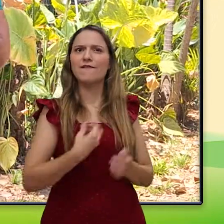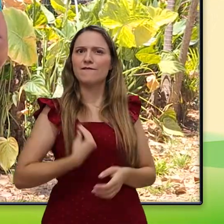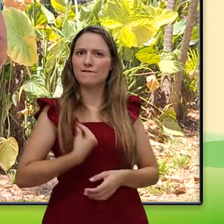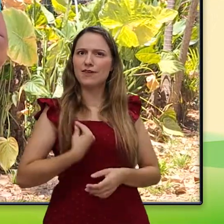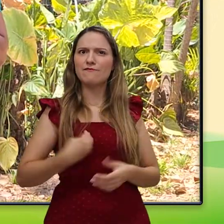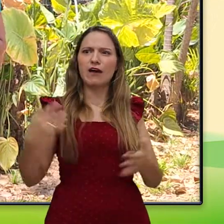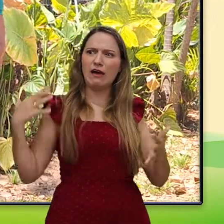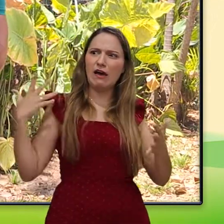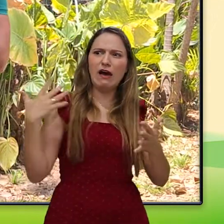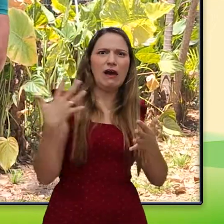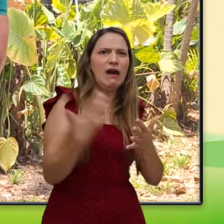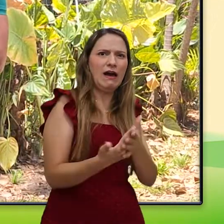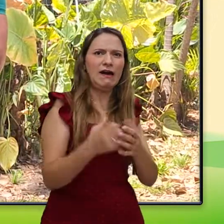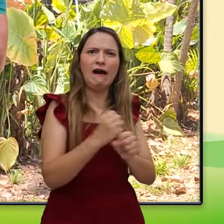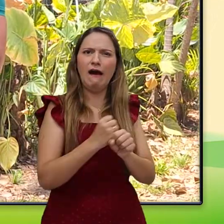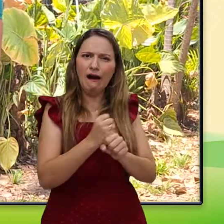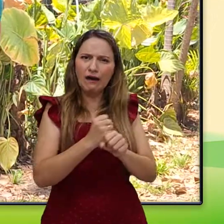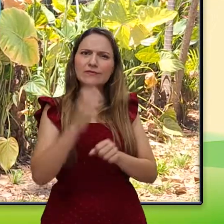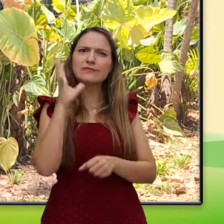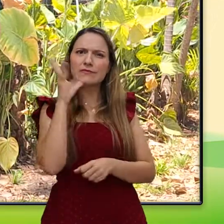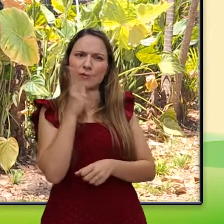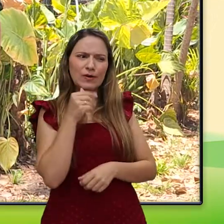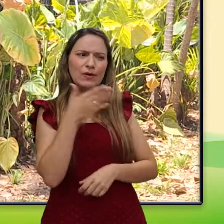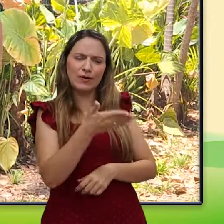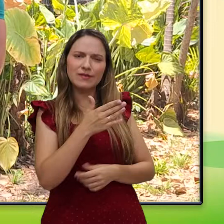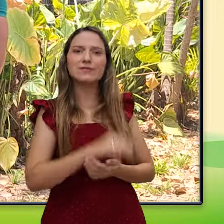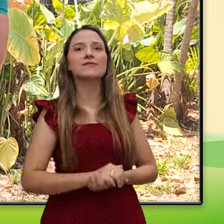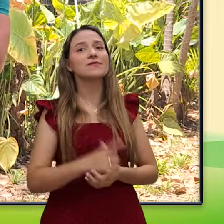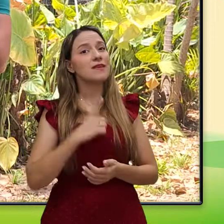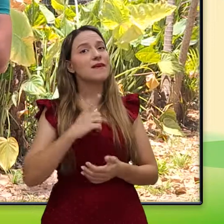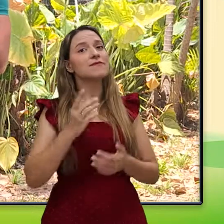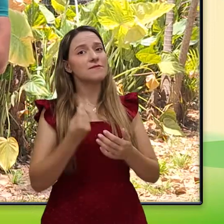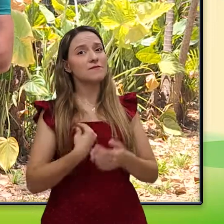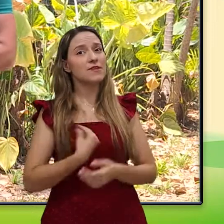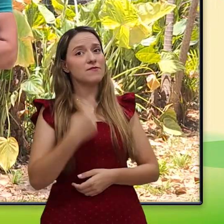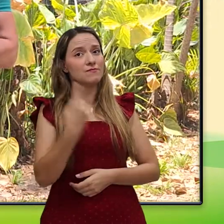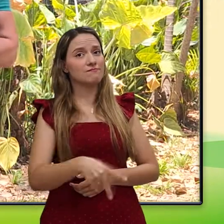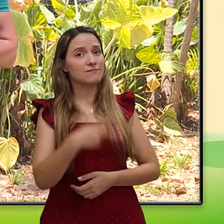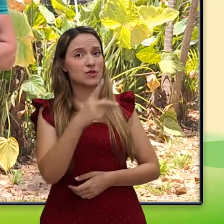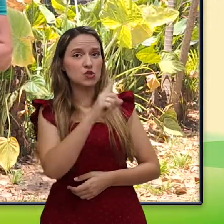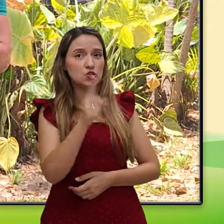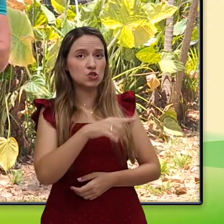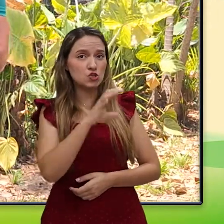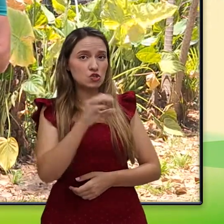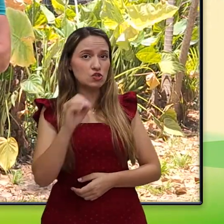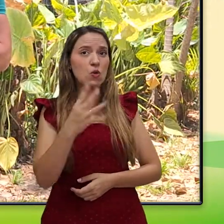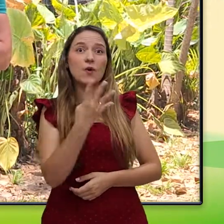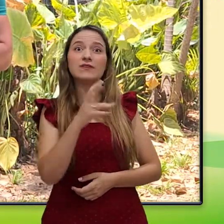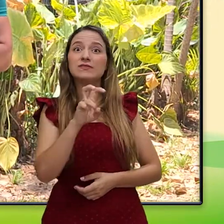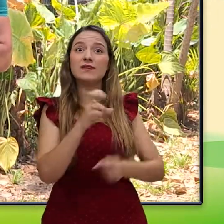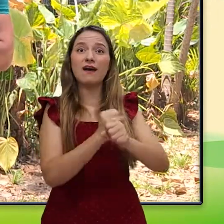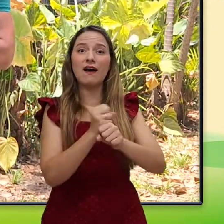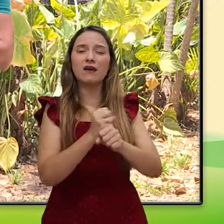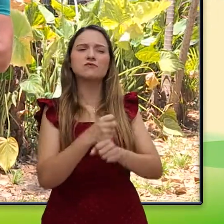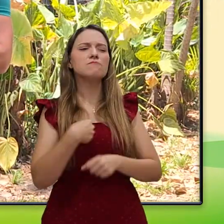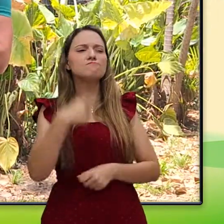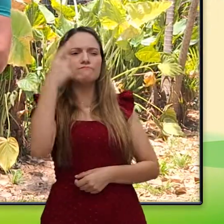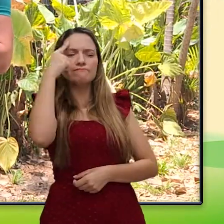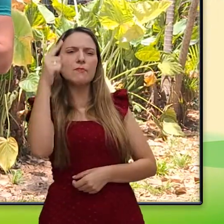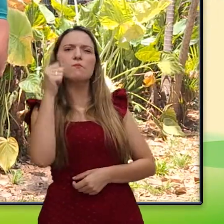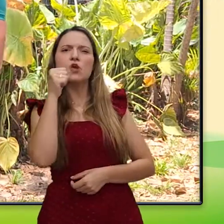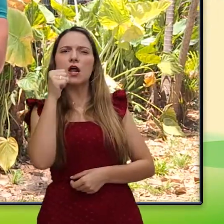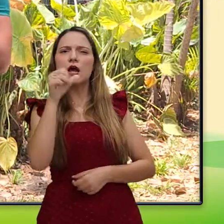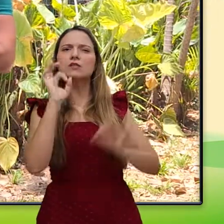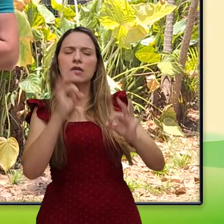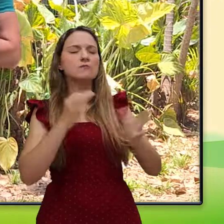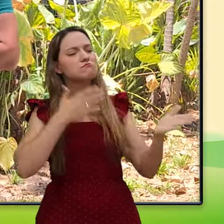geral, são animais que têm uma vida muito longa. Mas em cativeiros eles têm um período maior ainda de vida. Então ele ficou com a gente por 45 anos e sempre